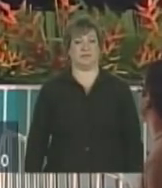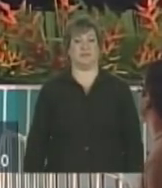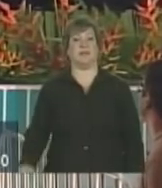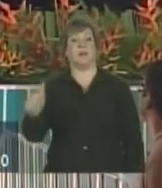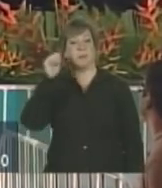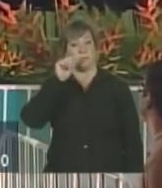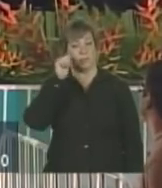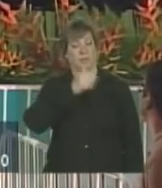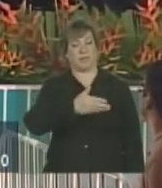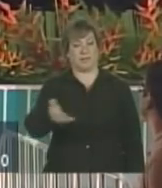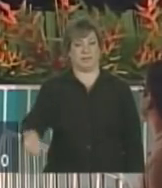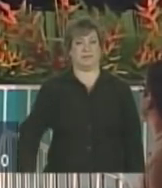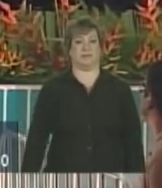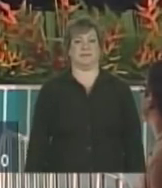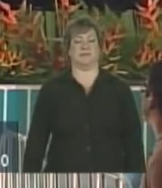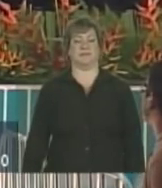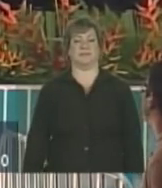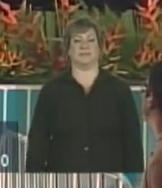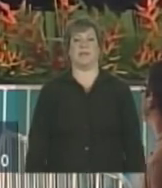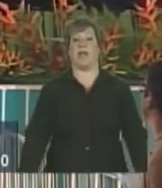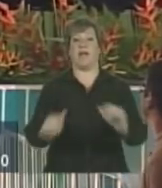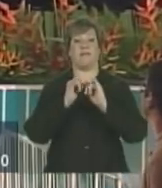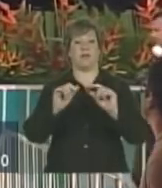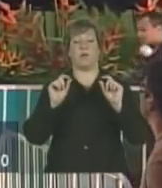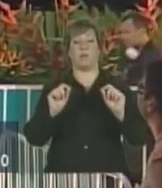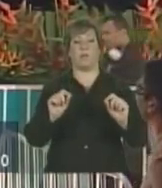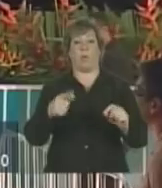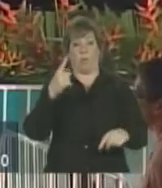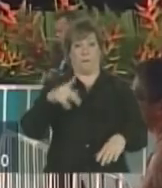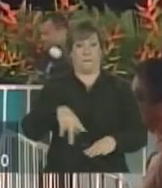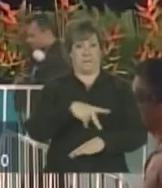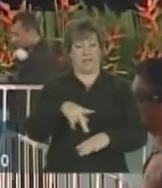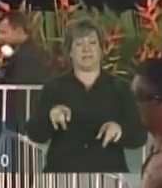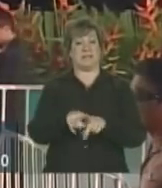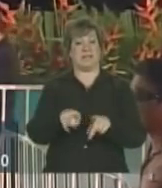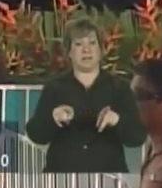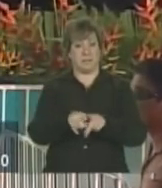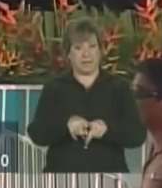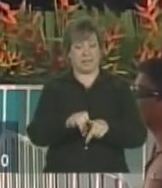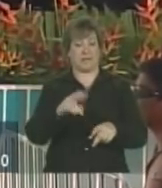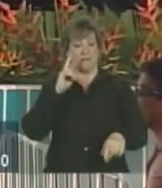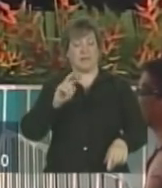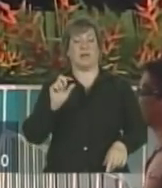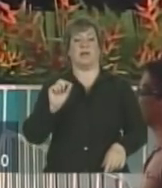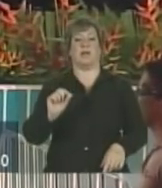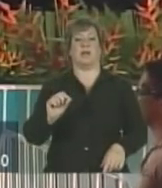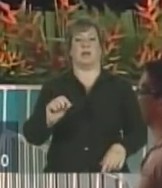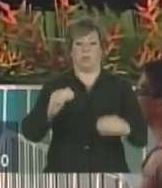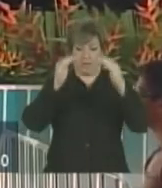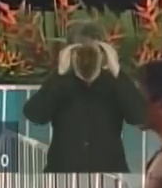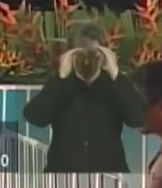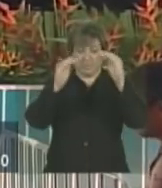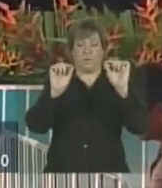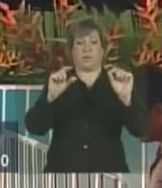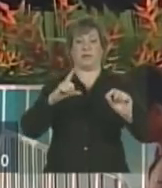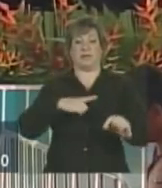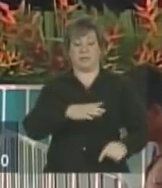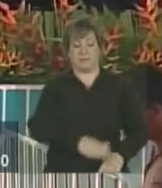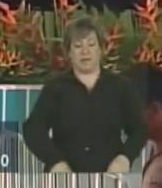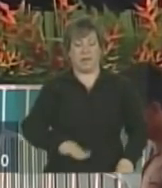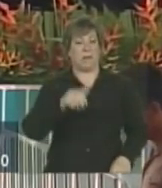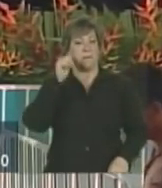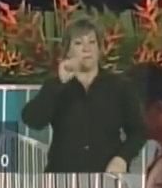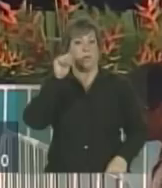as mulheres, dizendo o seguinte, que um país também se mede pelo respeito que tem pelas crianças e